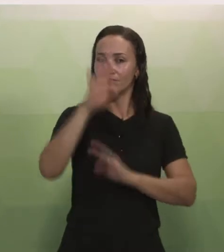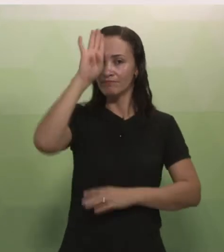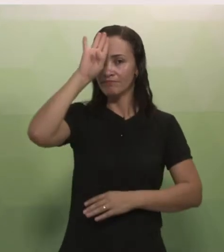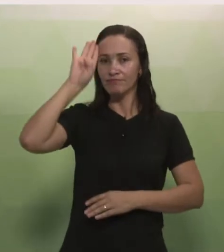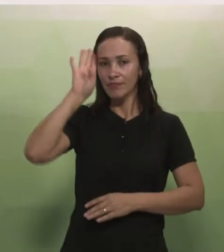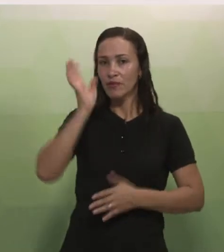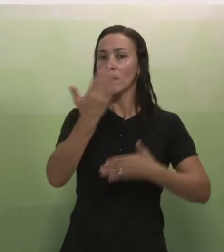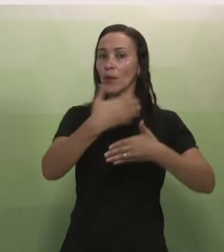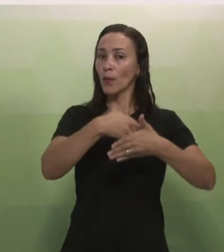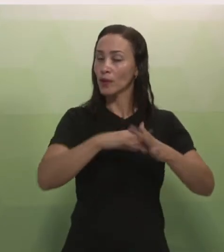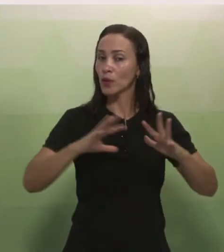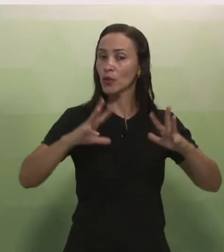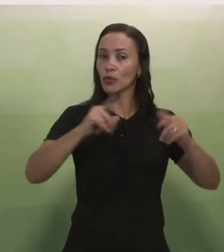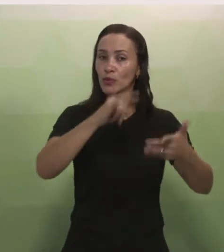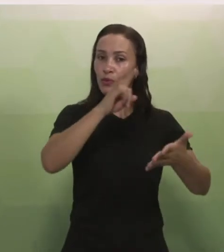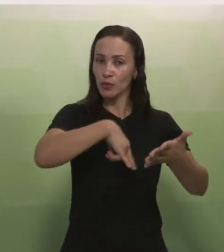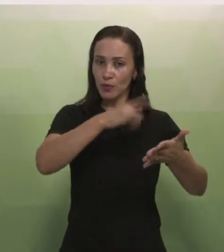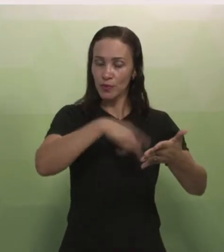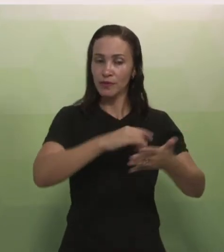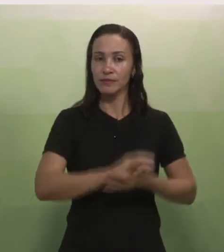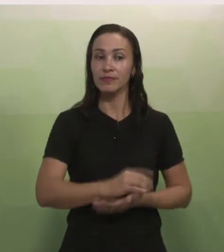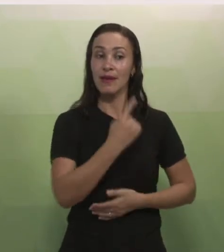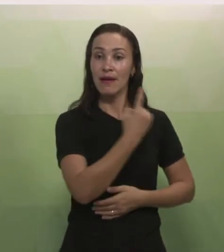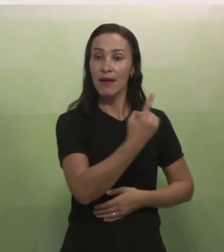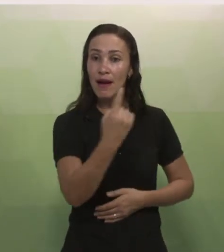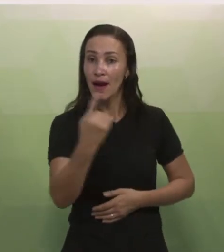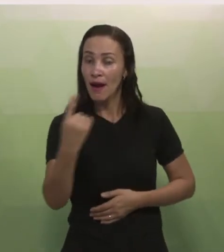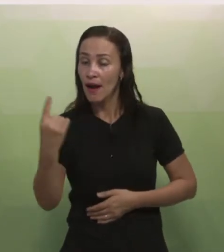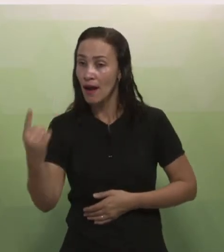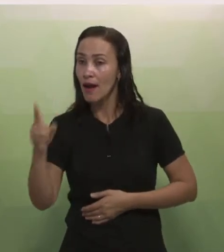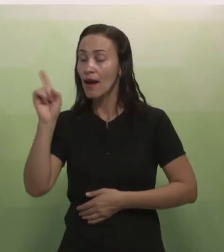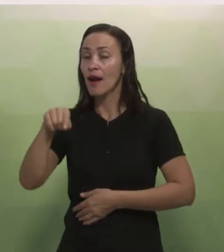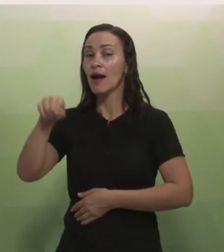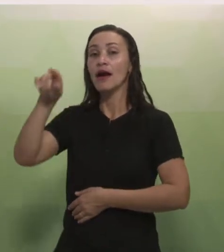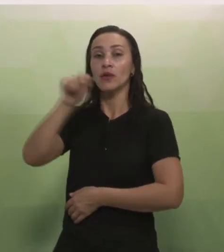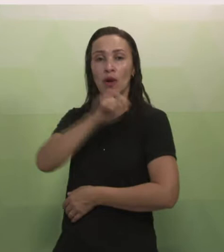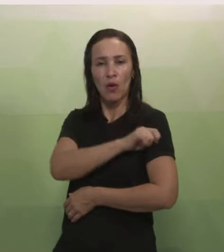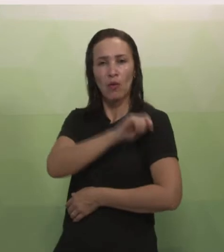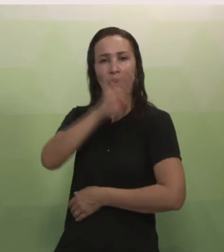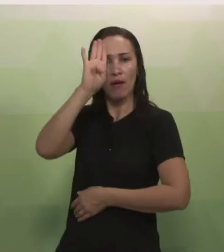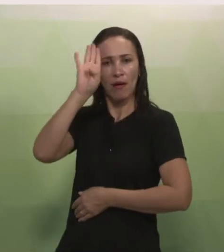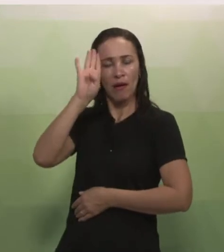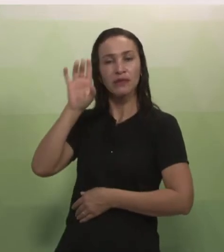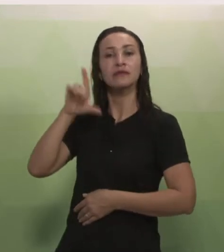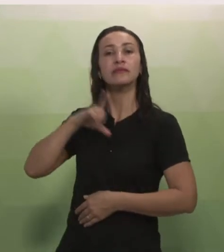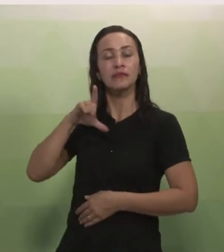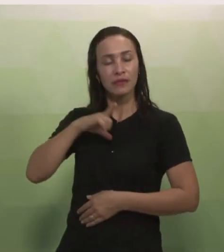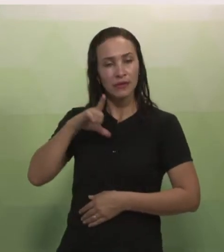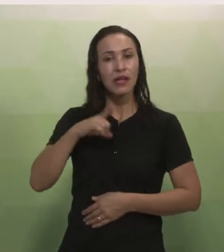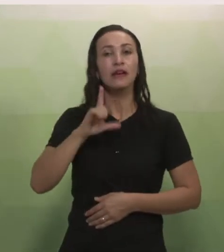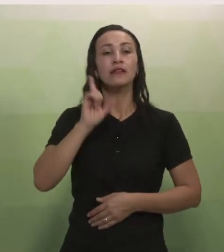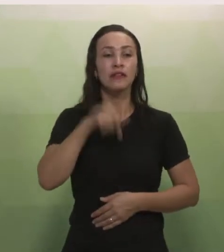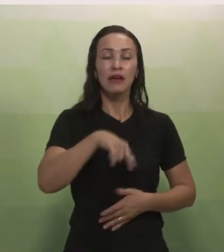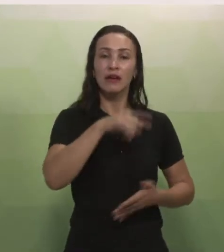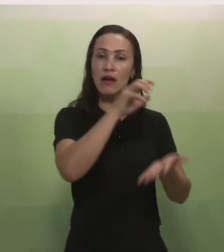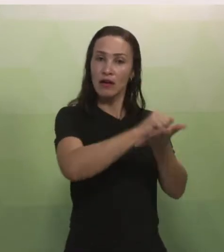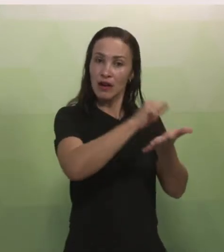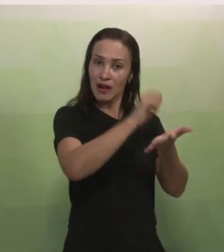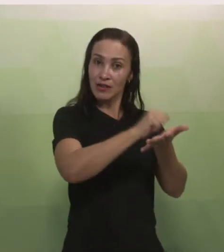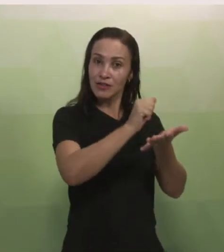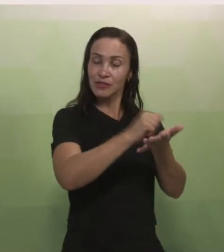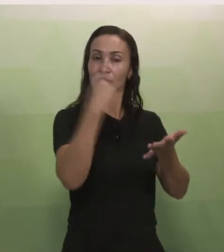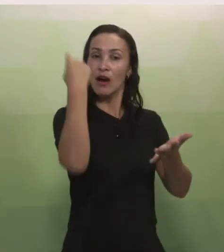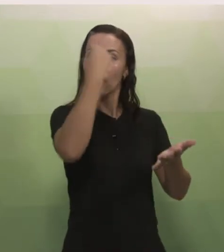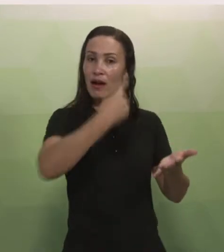acadêmico. Em todas as pastas de cada um dos acadêmicos terá o registro